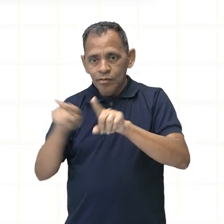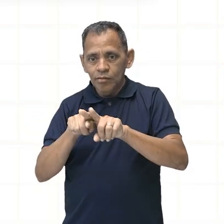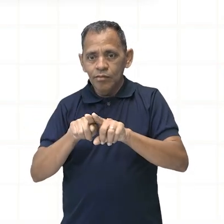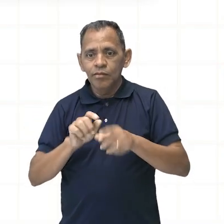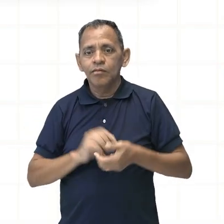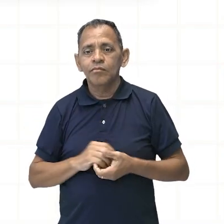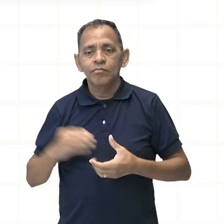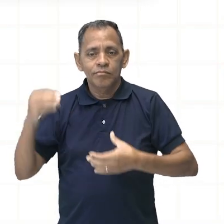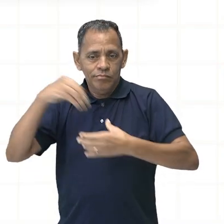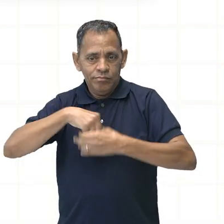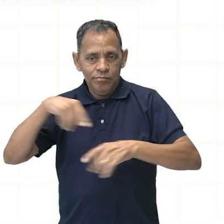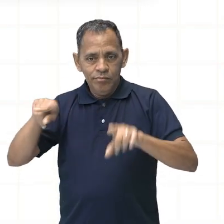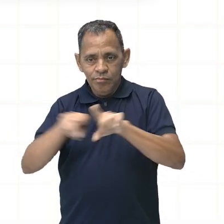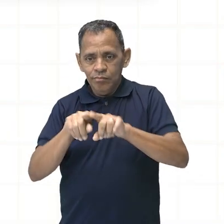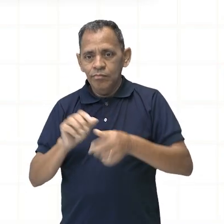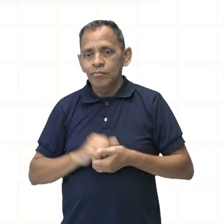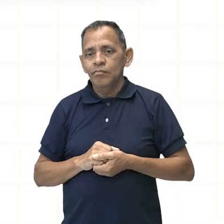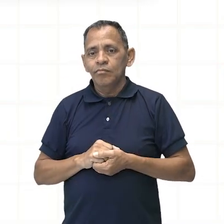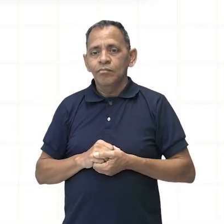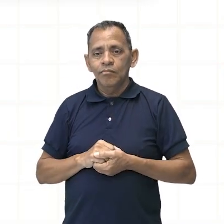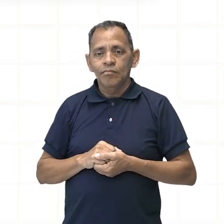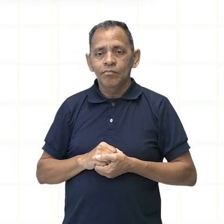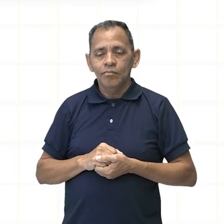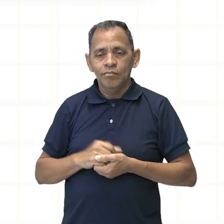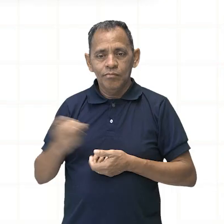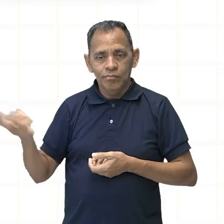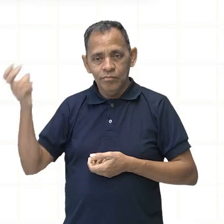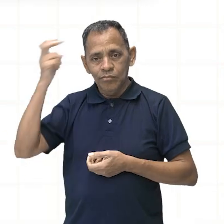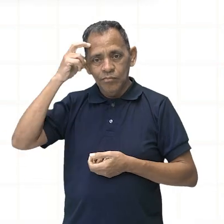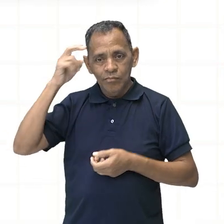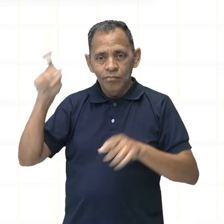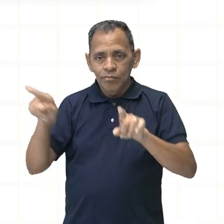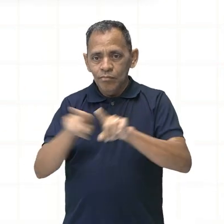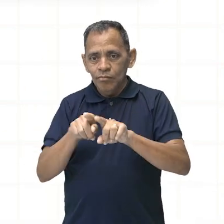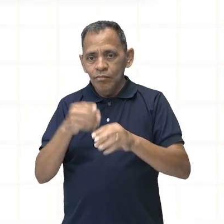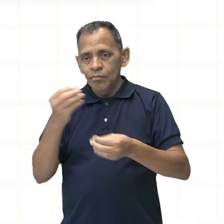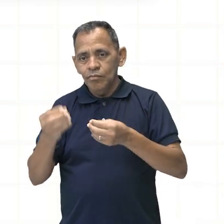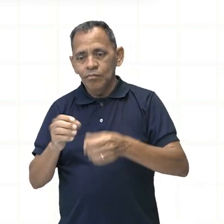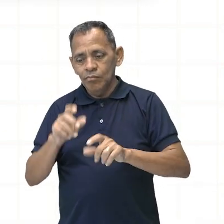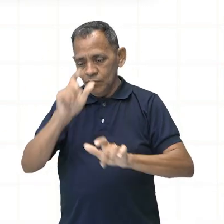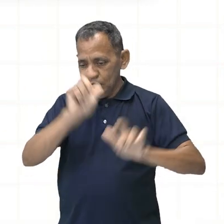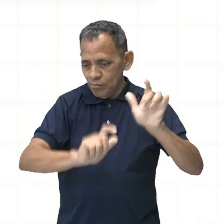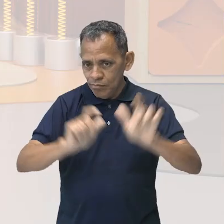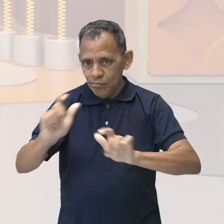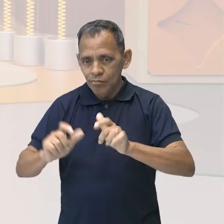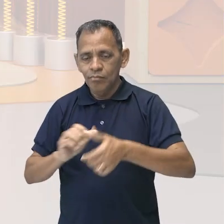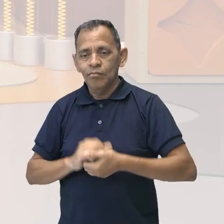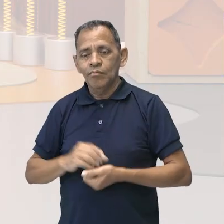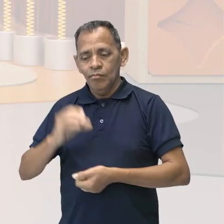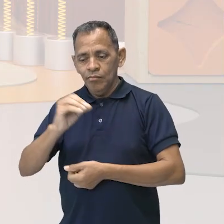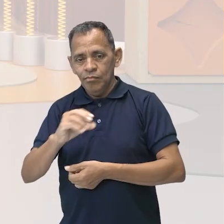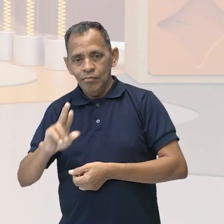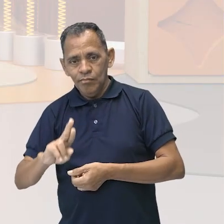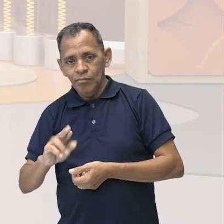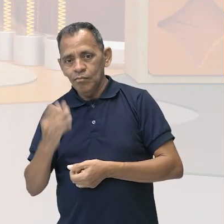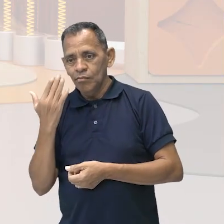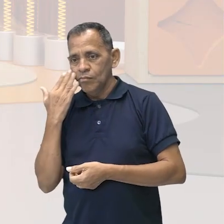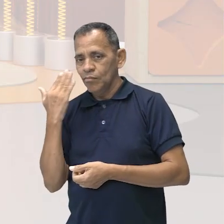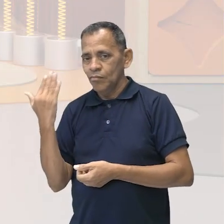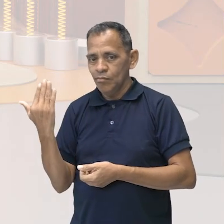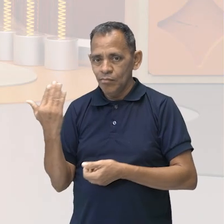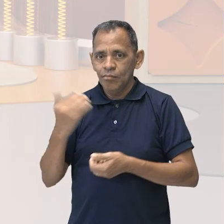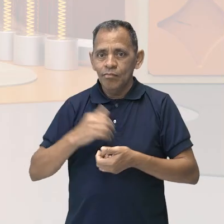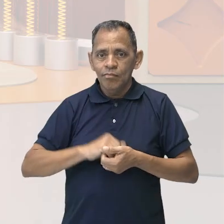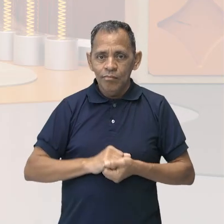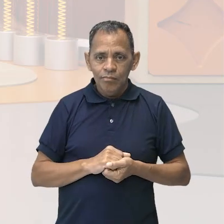social e cultural, em especial, né, também como parte ali dessas civilizações orientais. Então, a partir desse momento, a gente vai entender